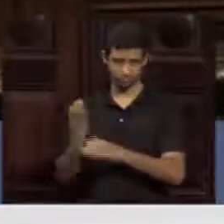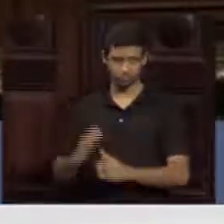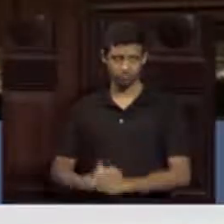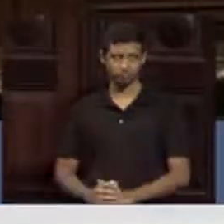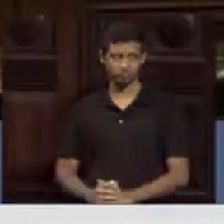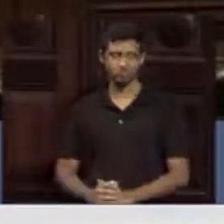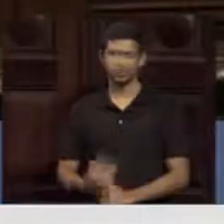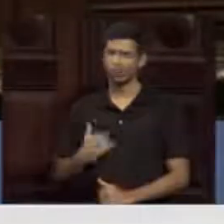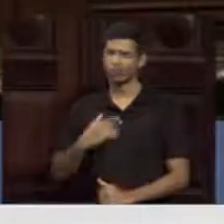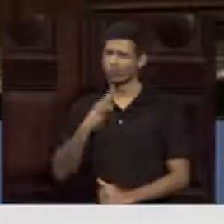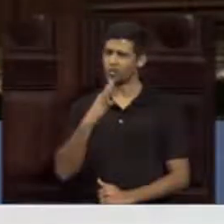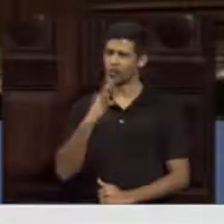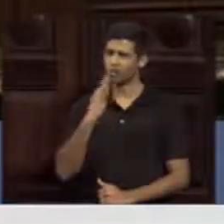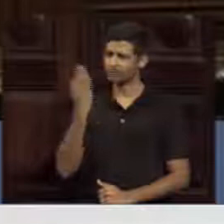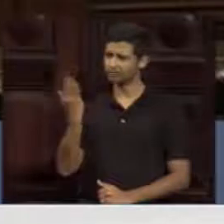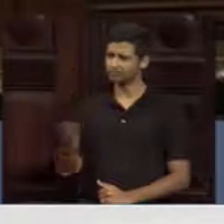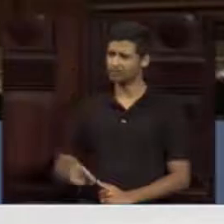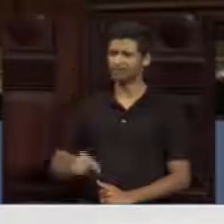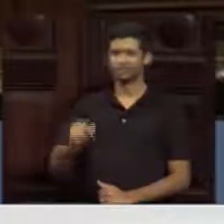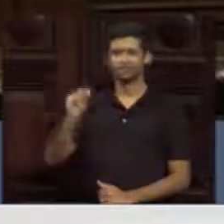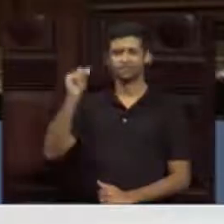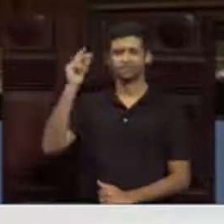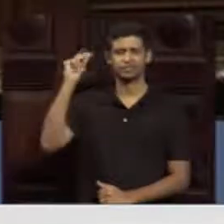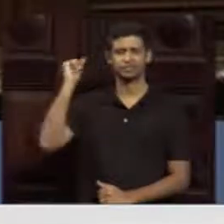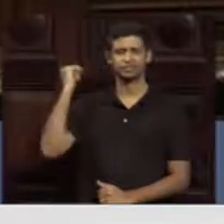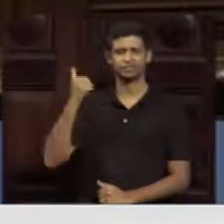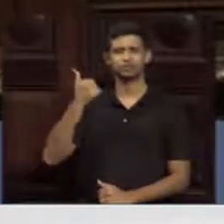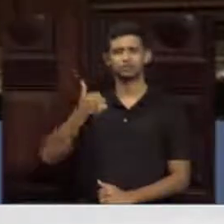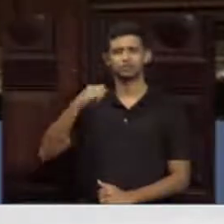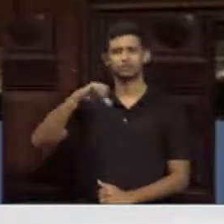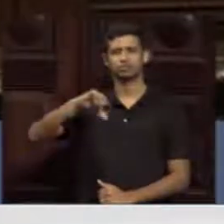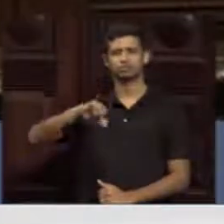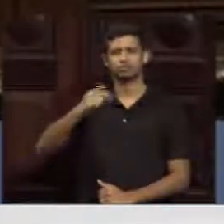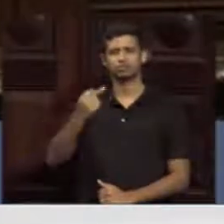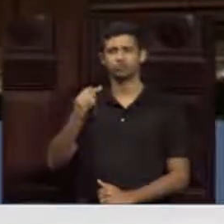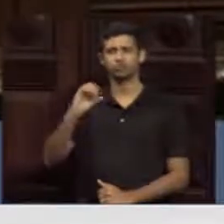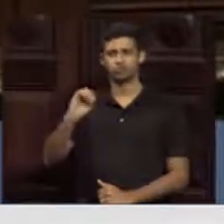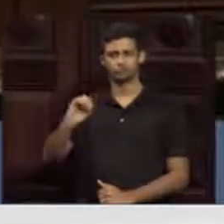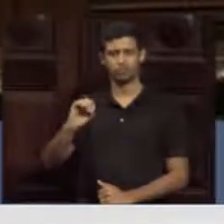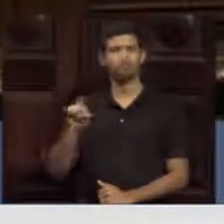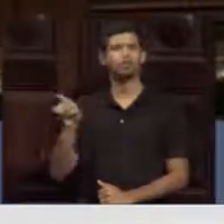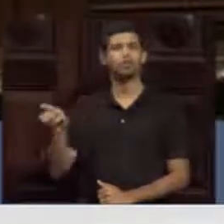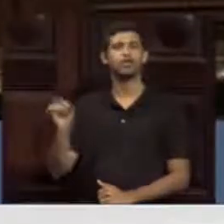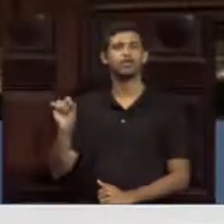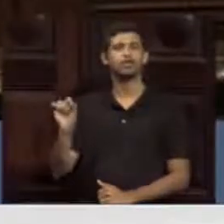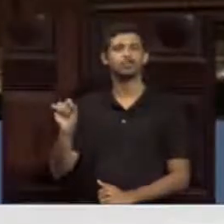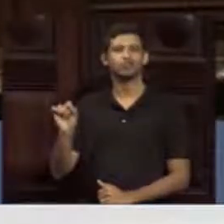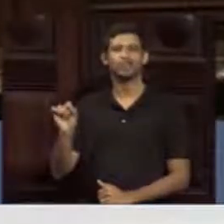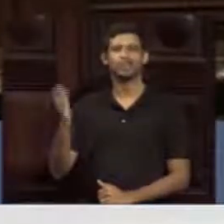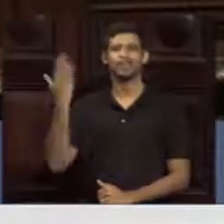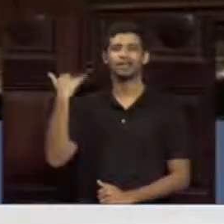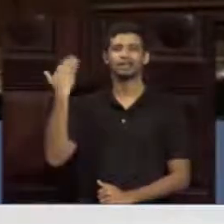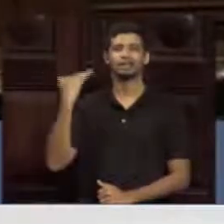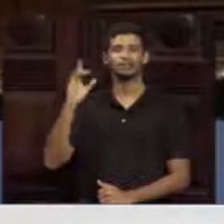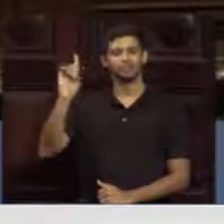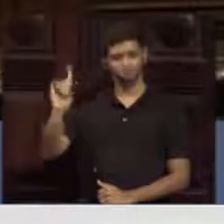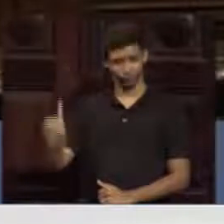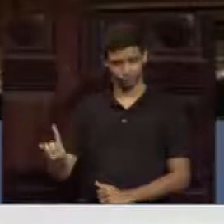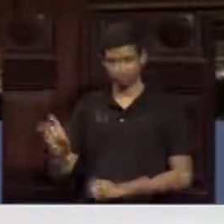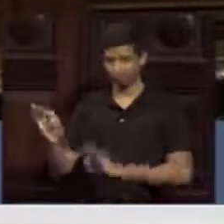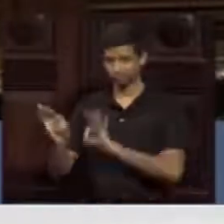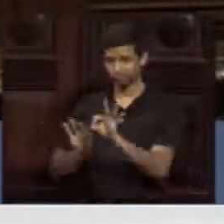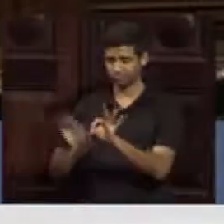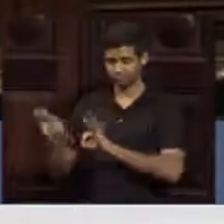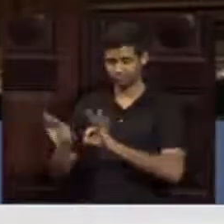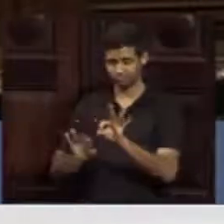na década de 1970, quando ele foi diretor de planejamento do